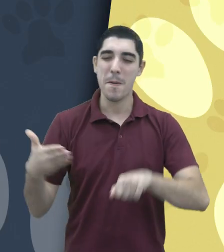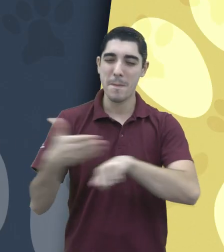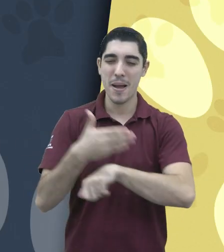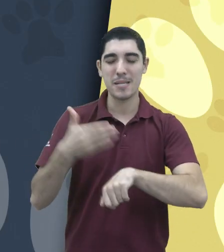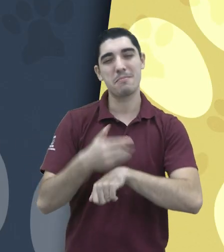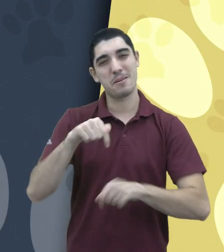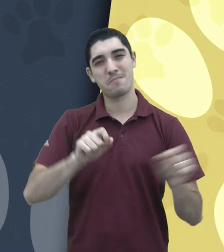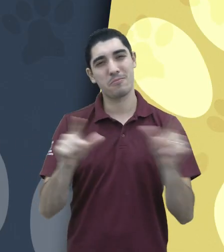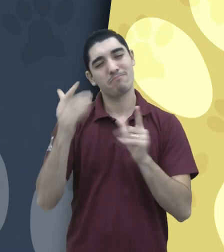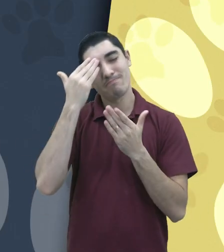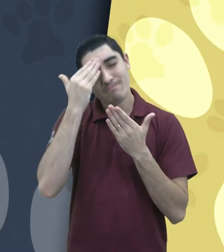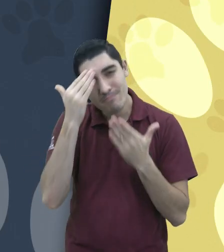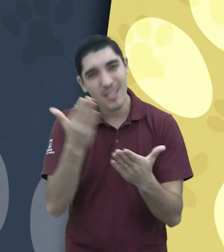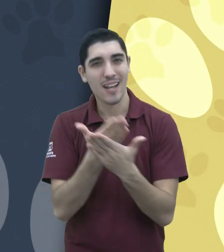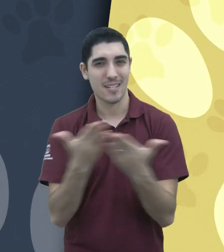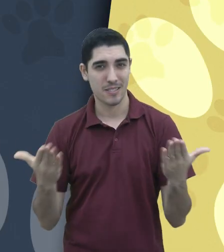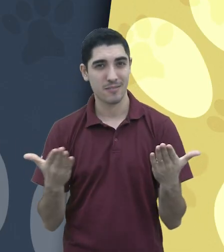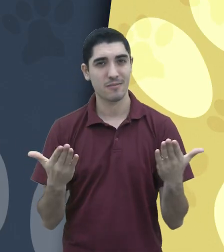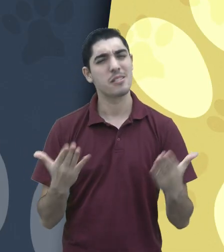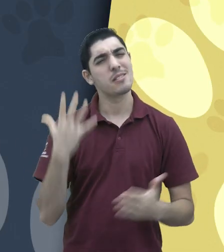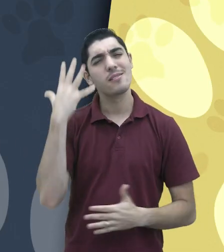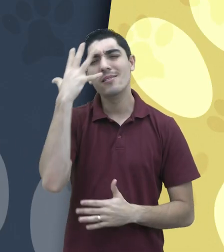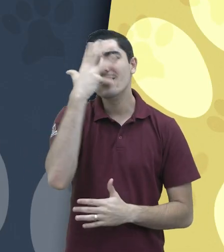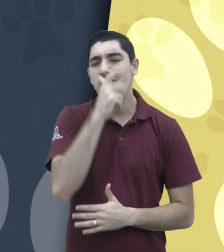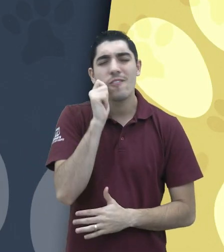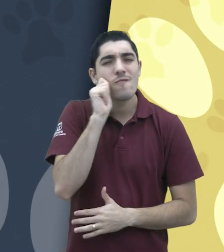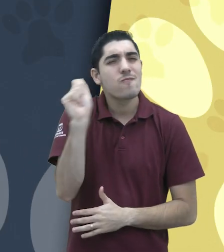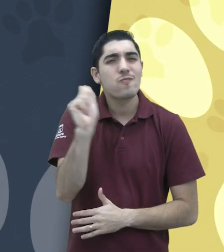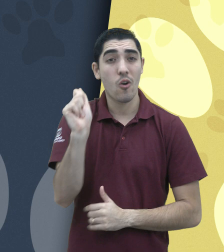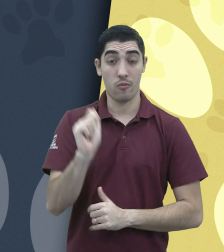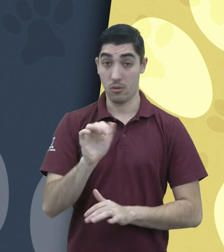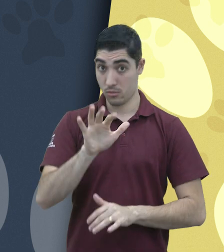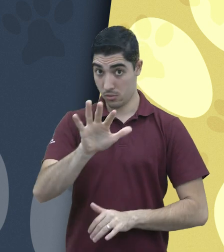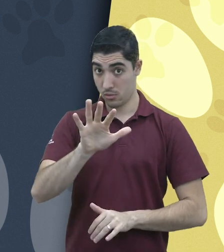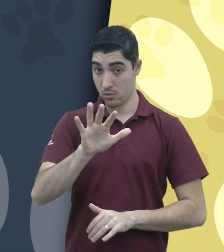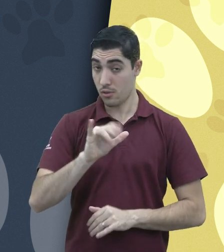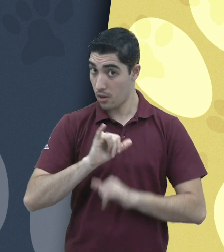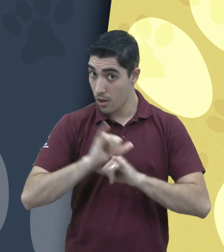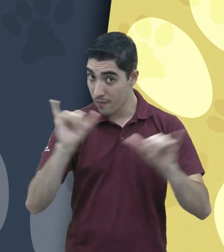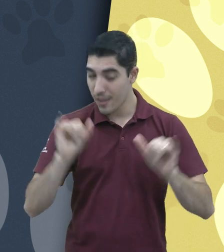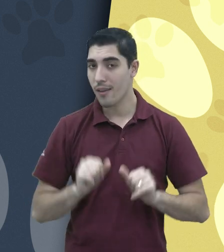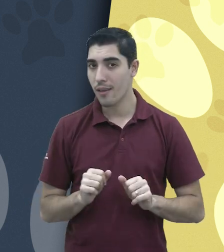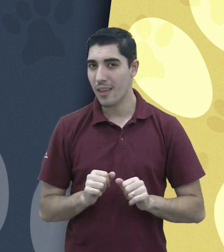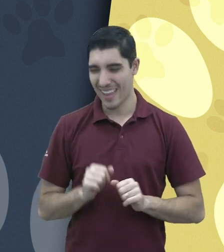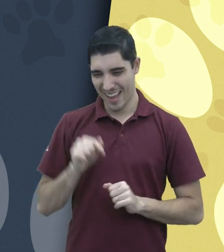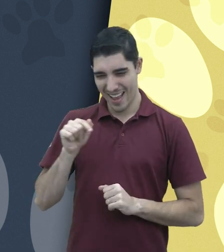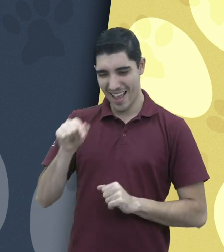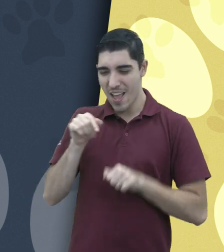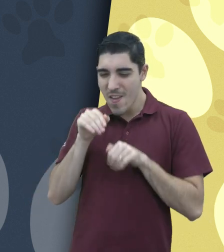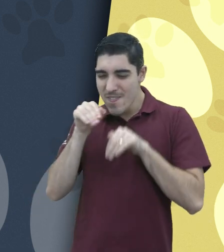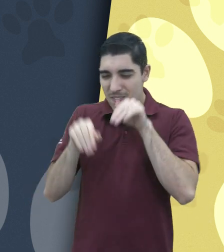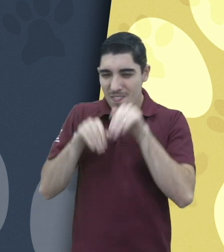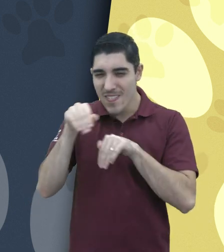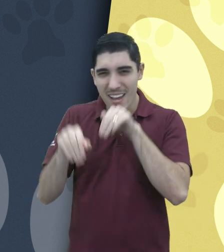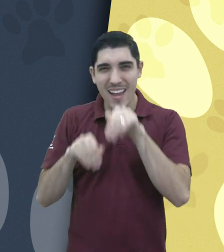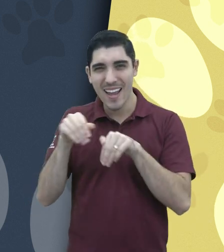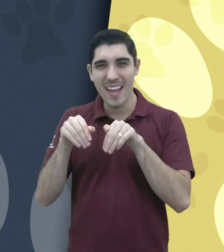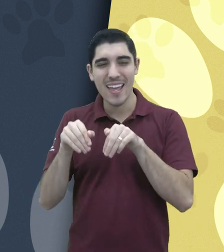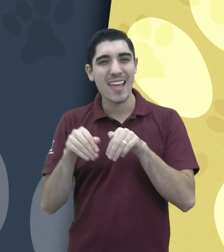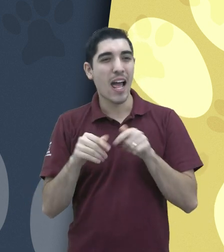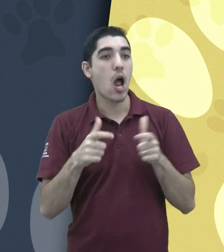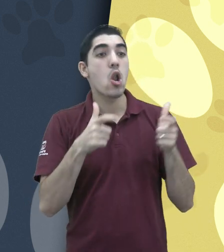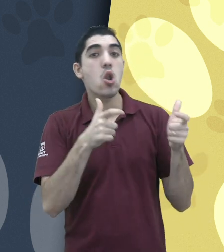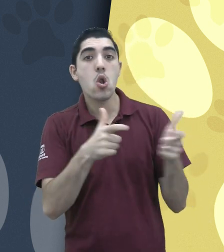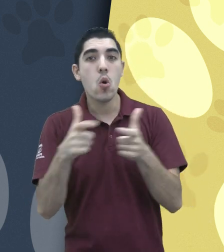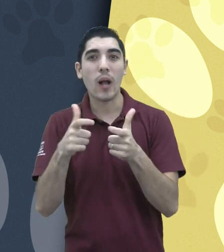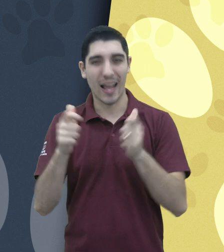ter vocês aqui no programa, pessoal. Obrigado mesmo, viu? Lindos os bichinhos, né? Mas, nem todo roedor é